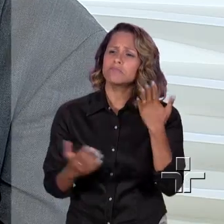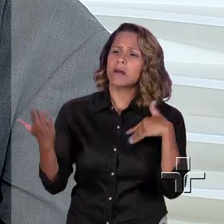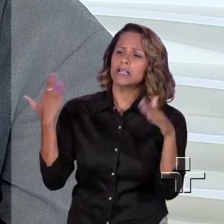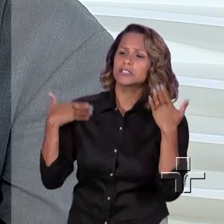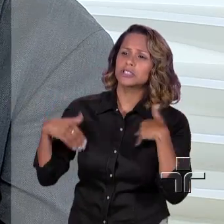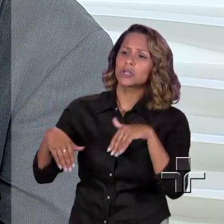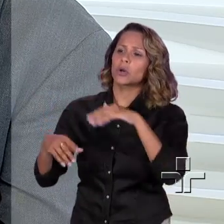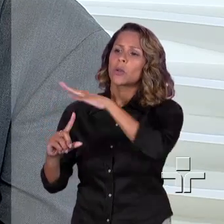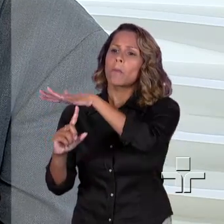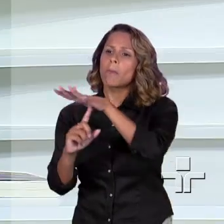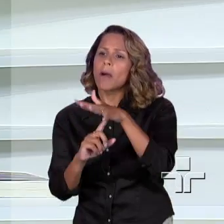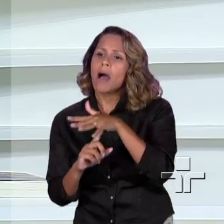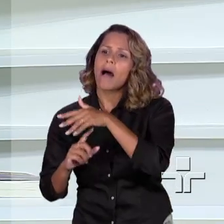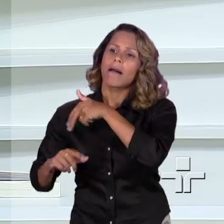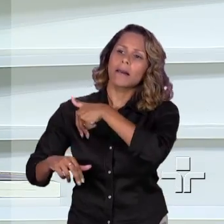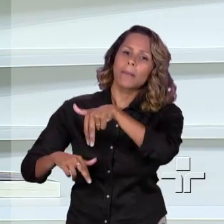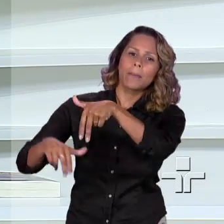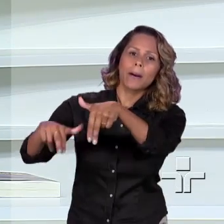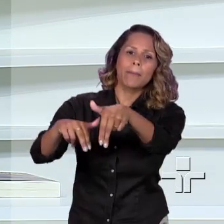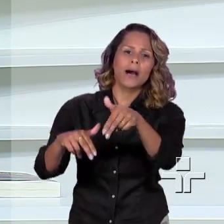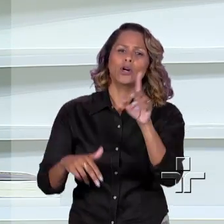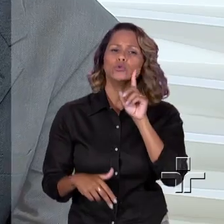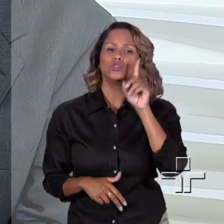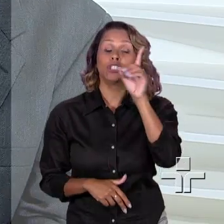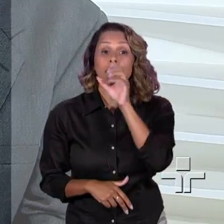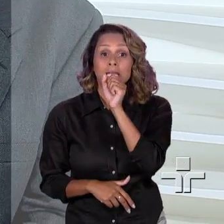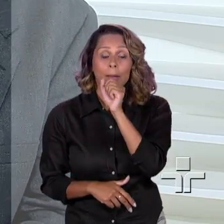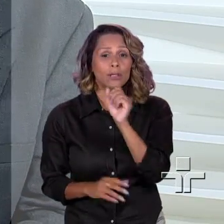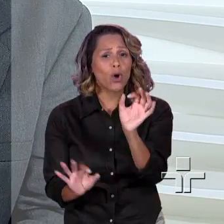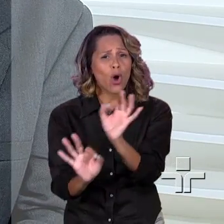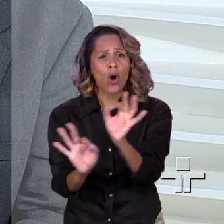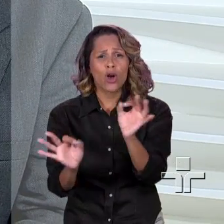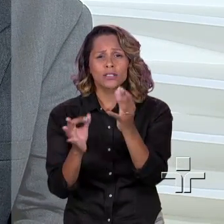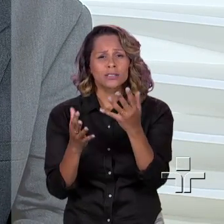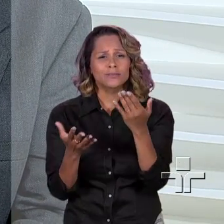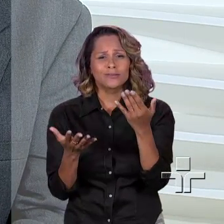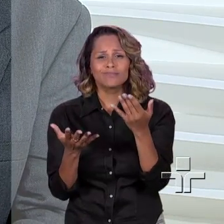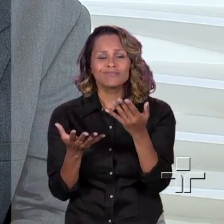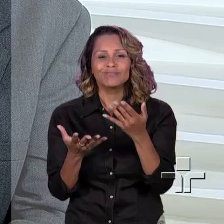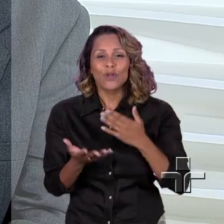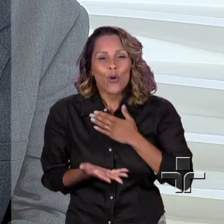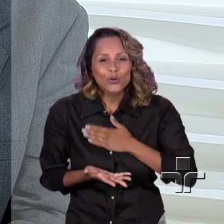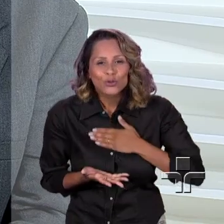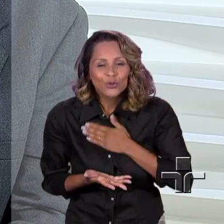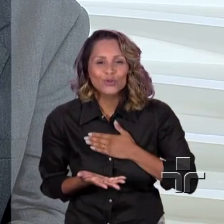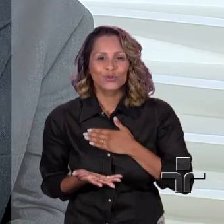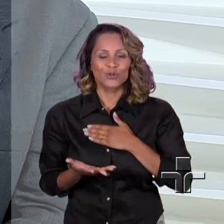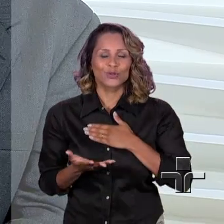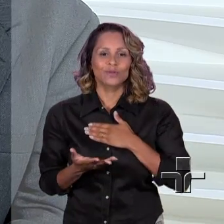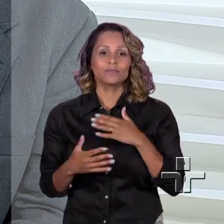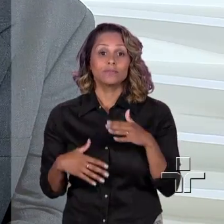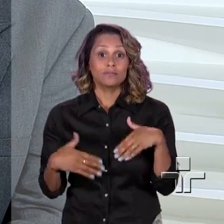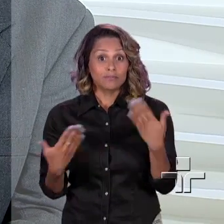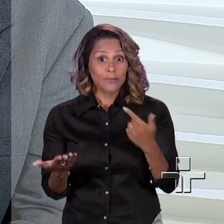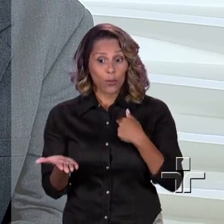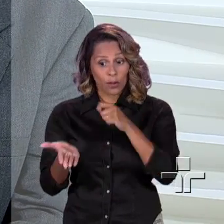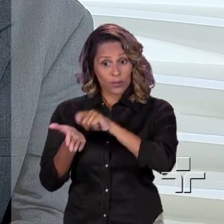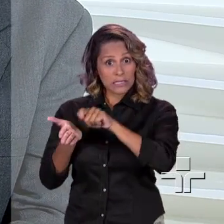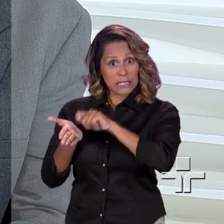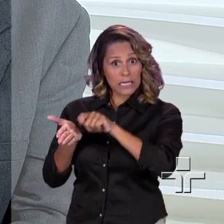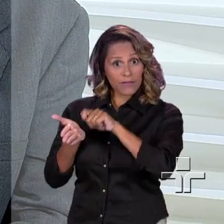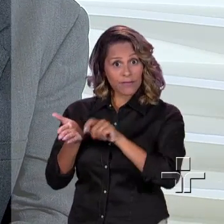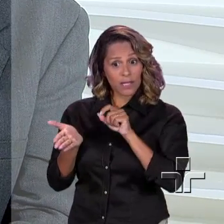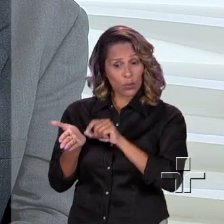dia delicioso. Qual ópera você viu? Então, eu escrevi um ensaio sobre esse dia, com uma pessoa que eu conheci, uma